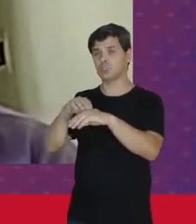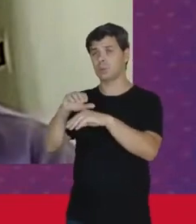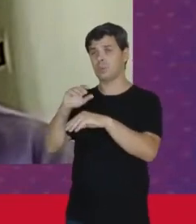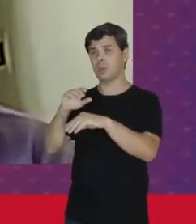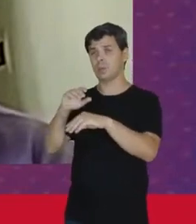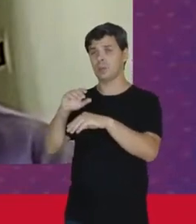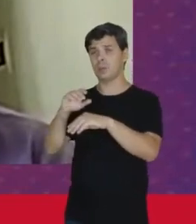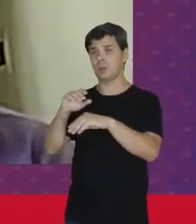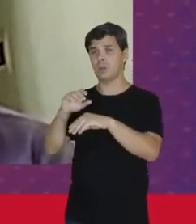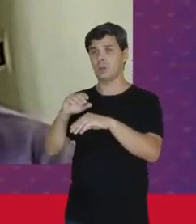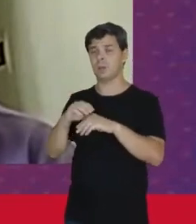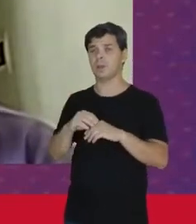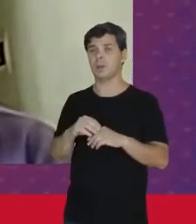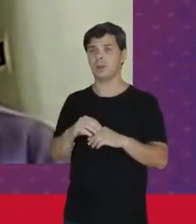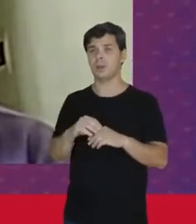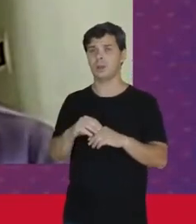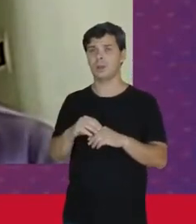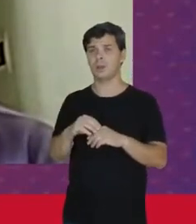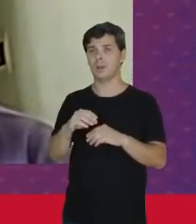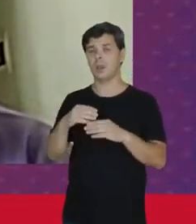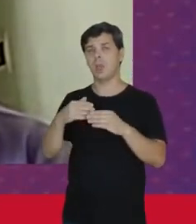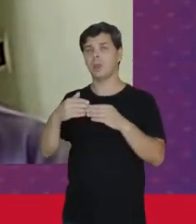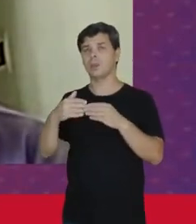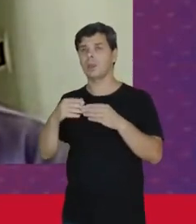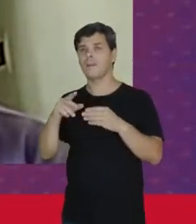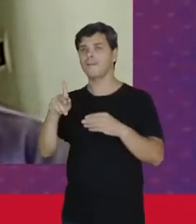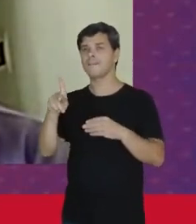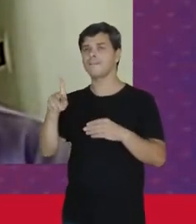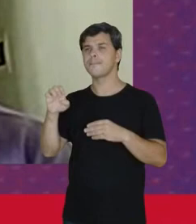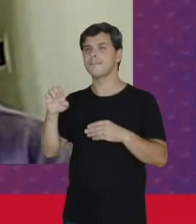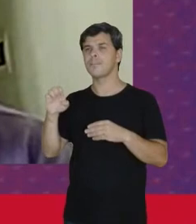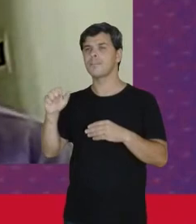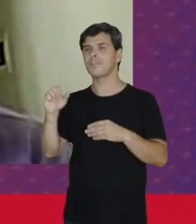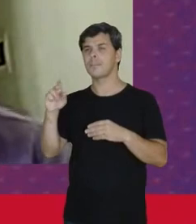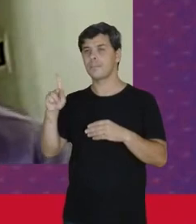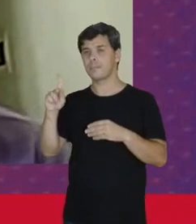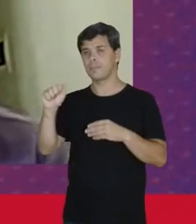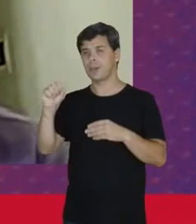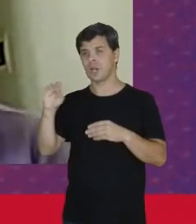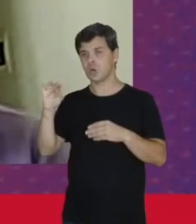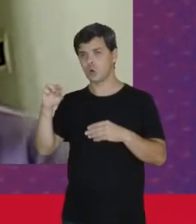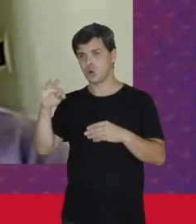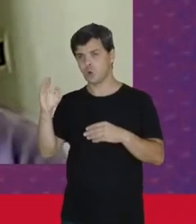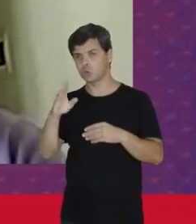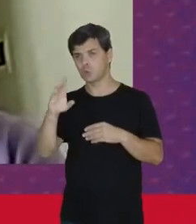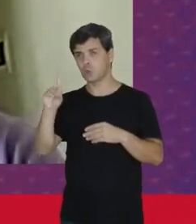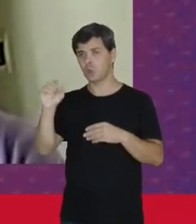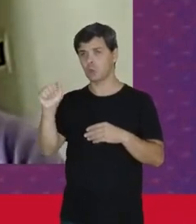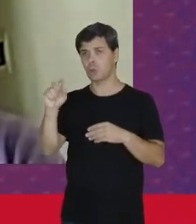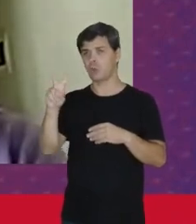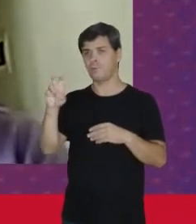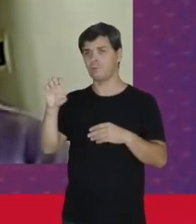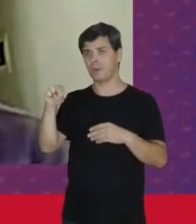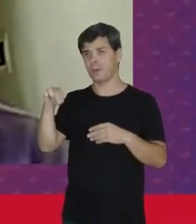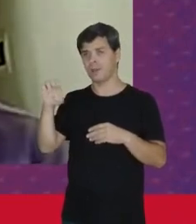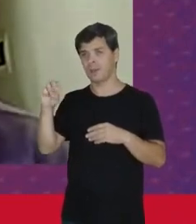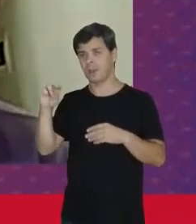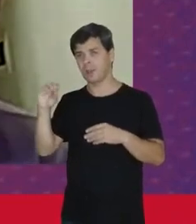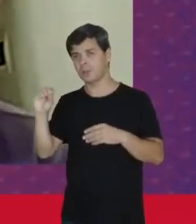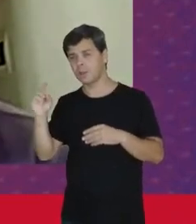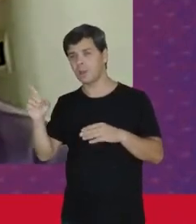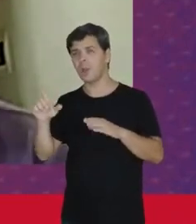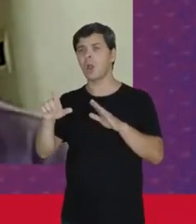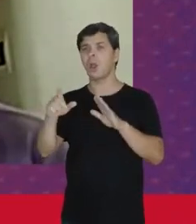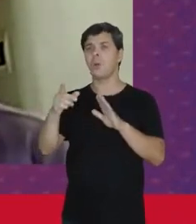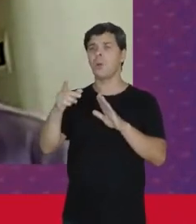chamado essa flexibilização do pacote do veneno, né? Então, já existia um PL,